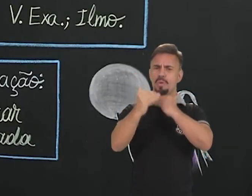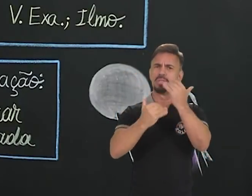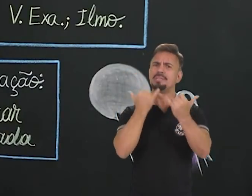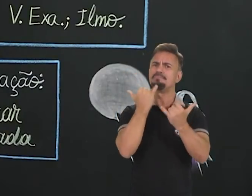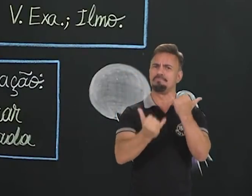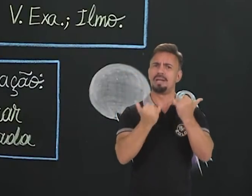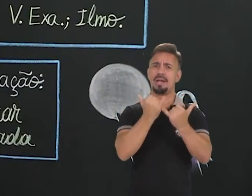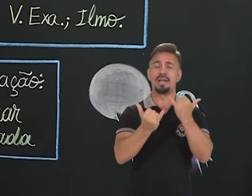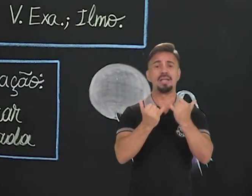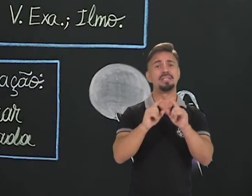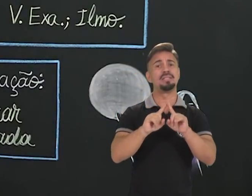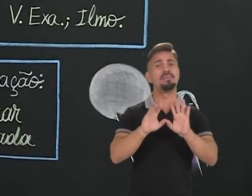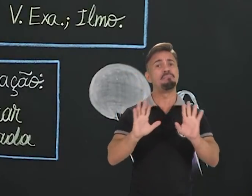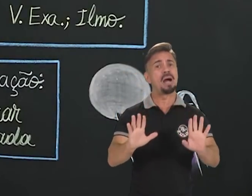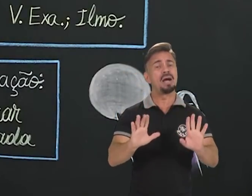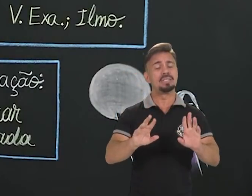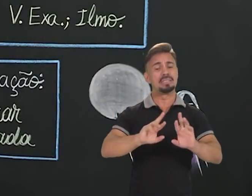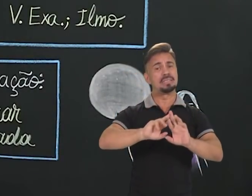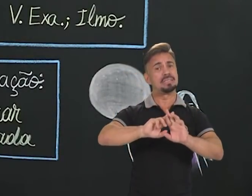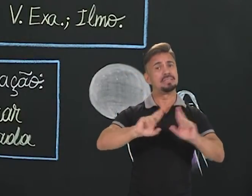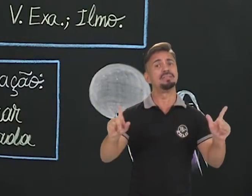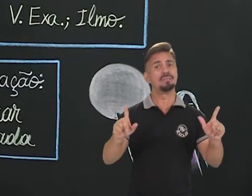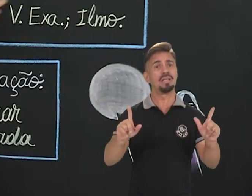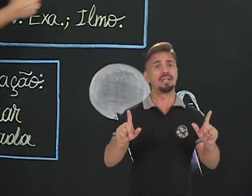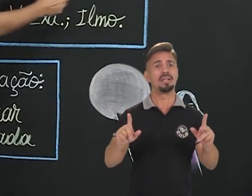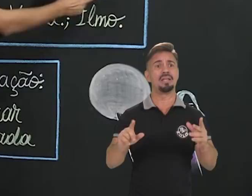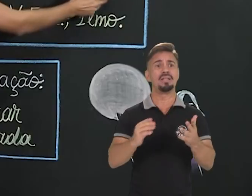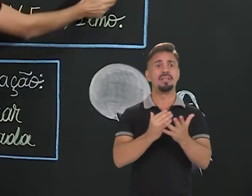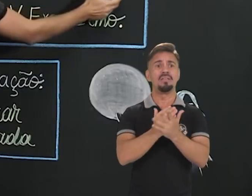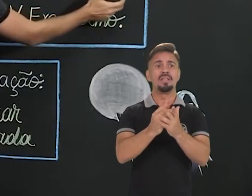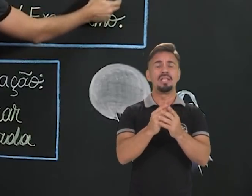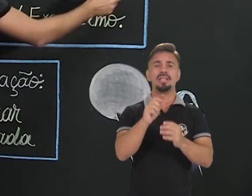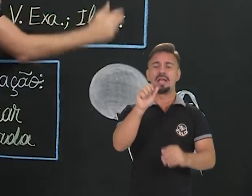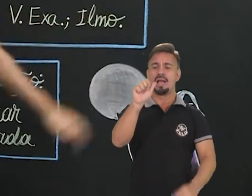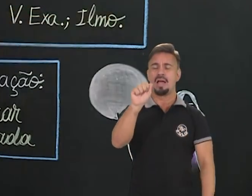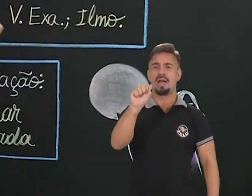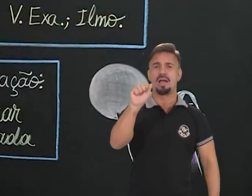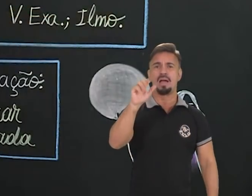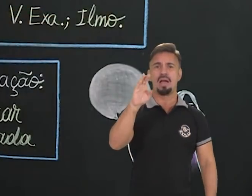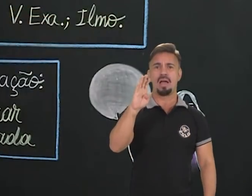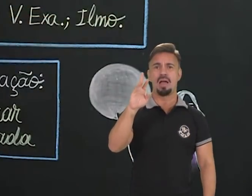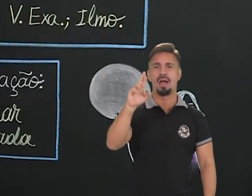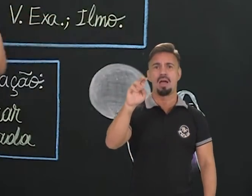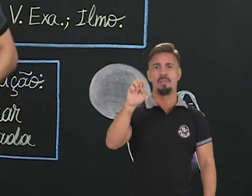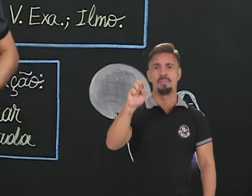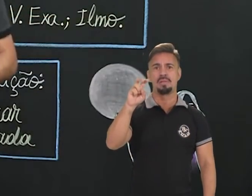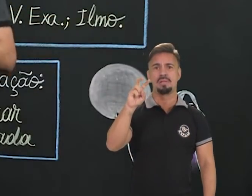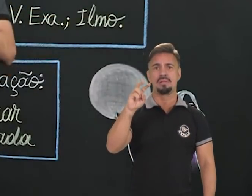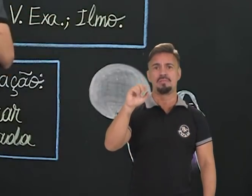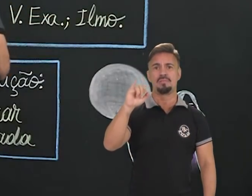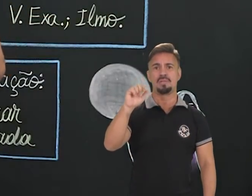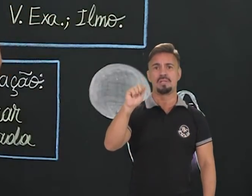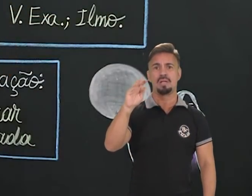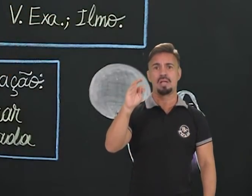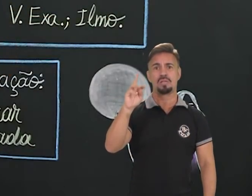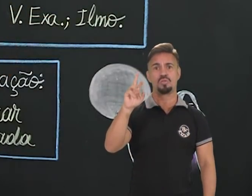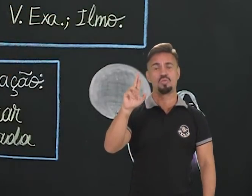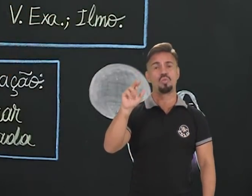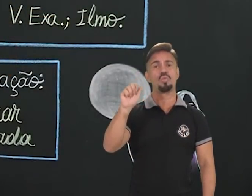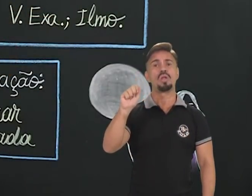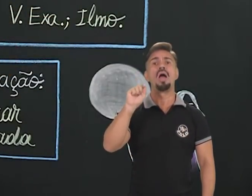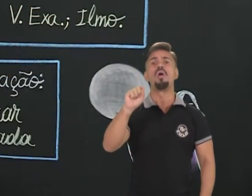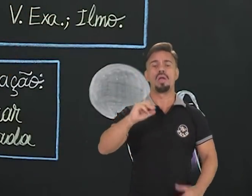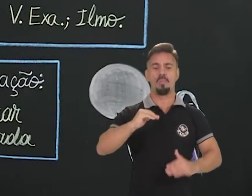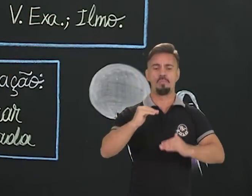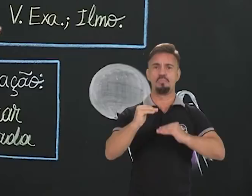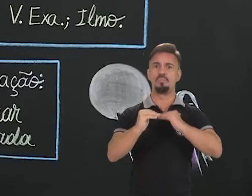às vezes são parecidos, mas apresentam distinções. Vamos começar pela abreviatura. A abreviatura é um processo